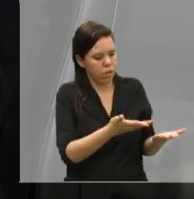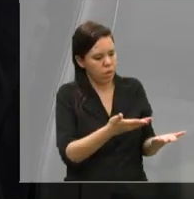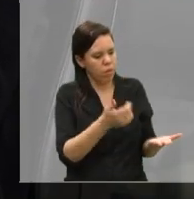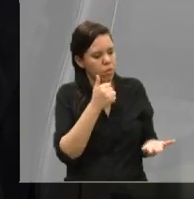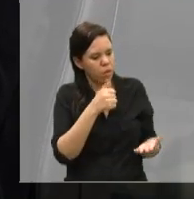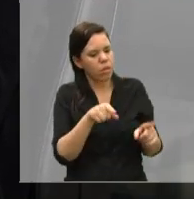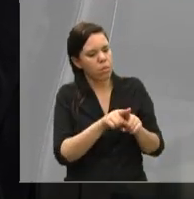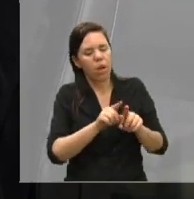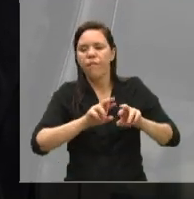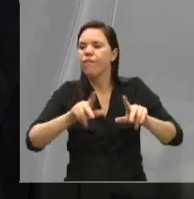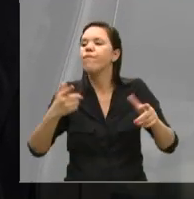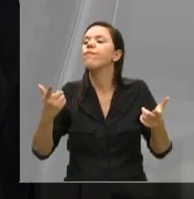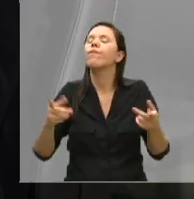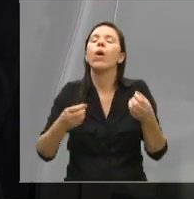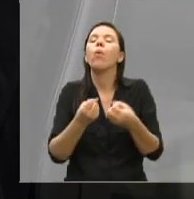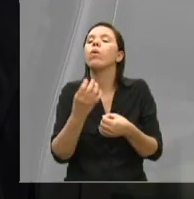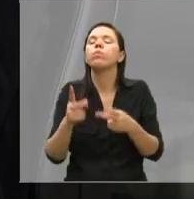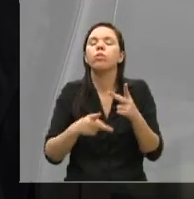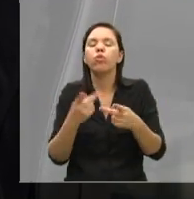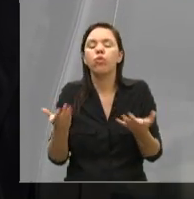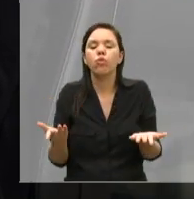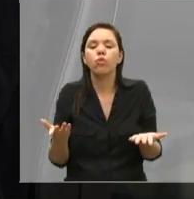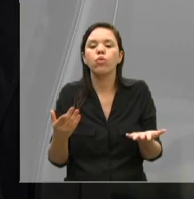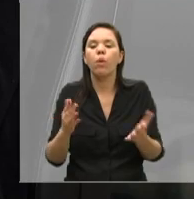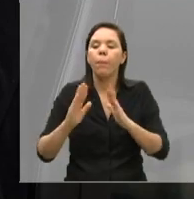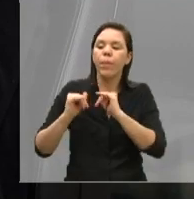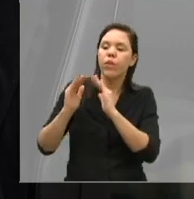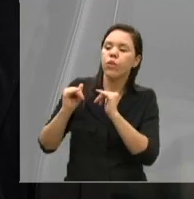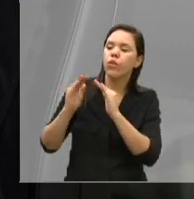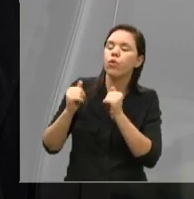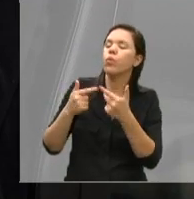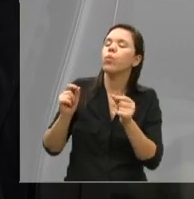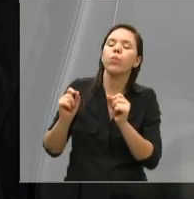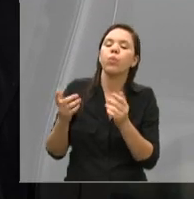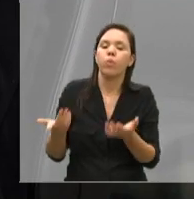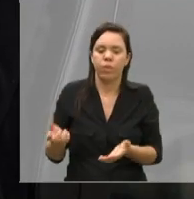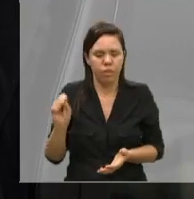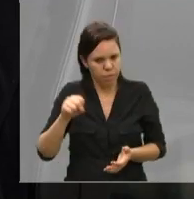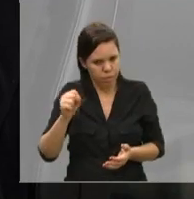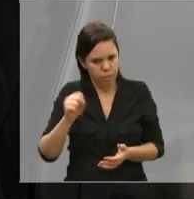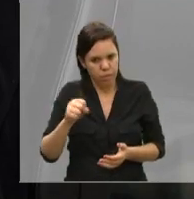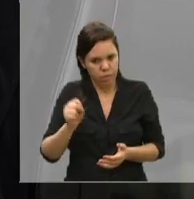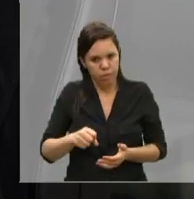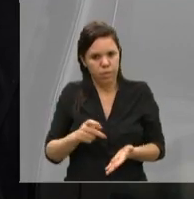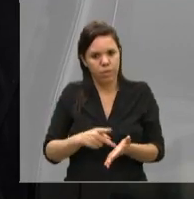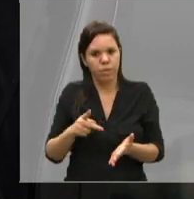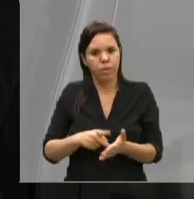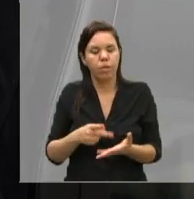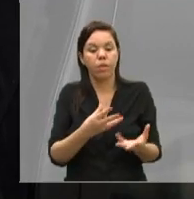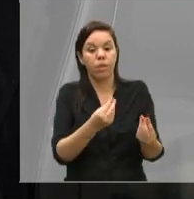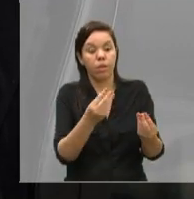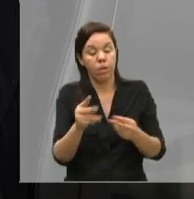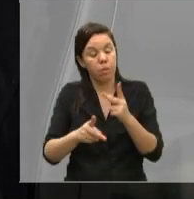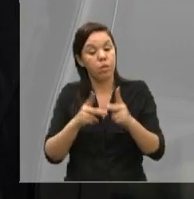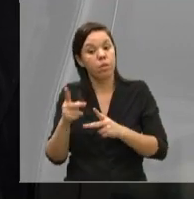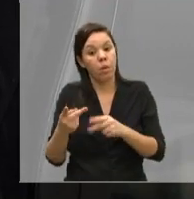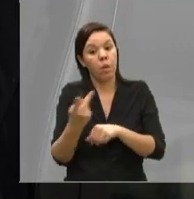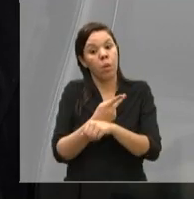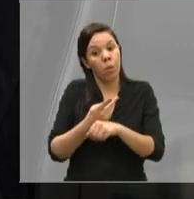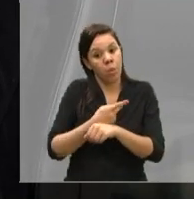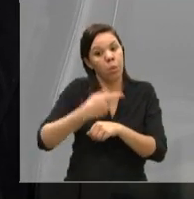mulheres, outras pessoas também, pedindo ajuda, solicitando algo. Sim, muita gente procura.